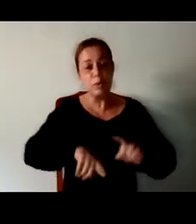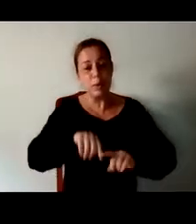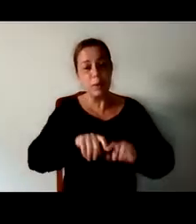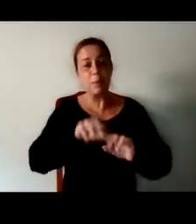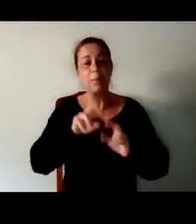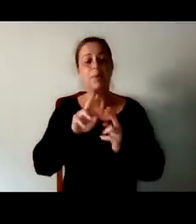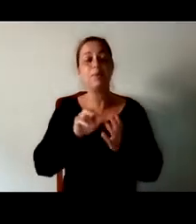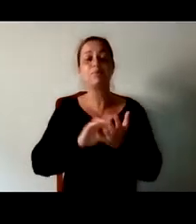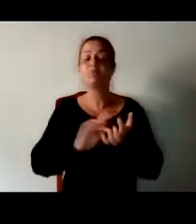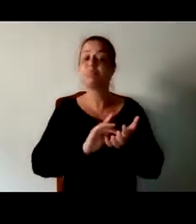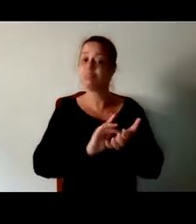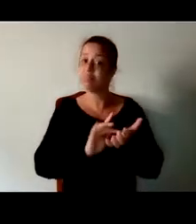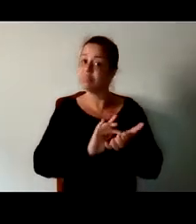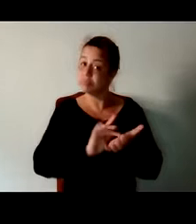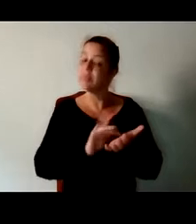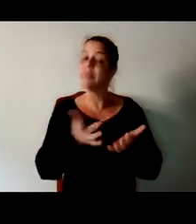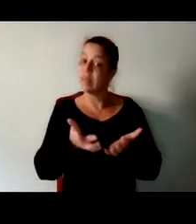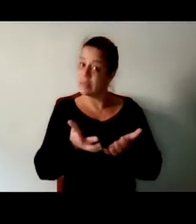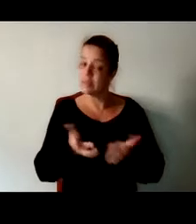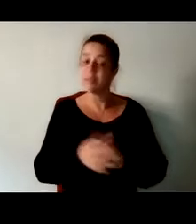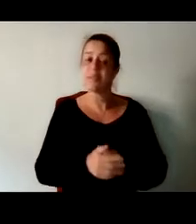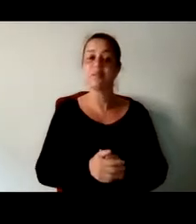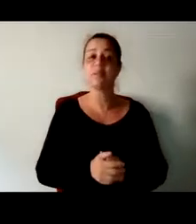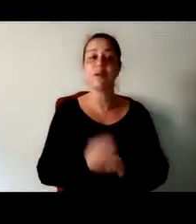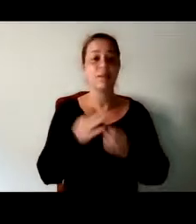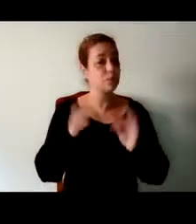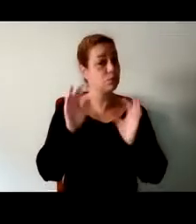essas tecnologias digitais.